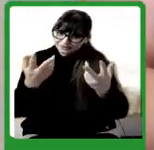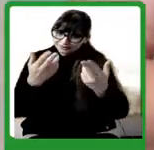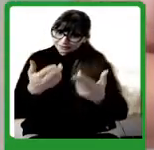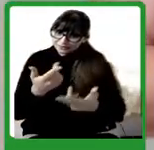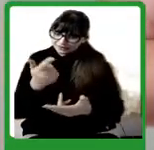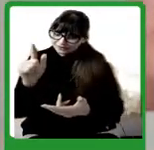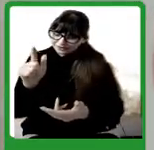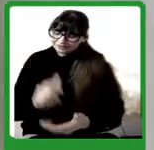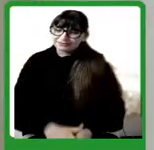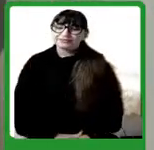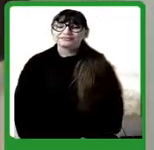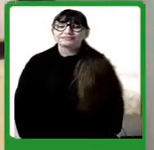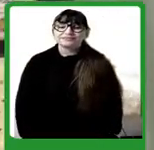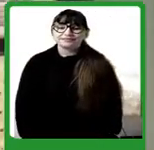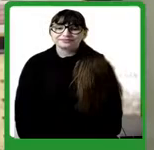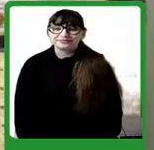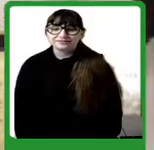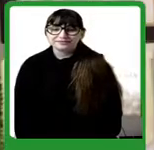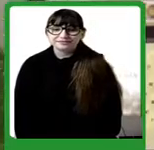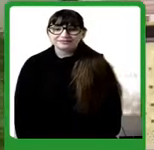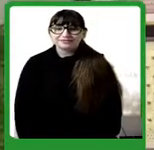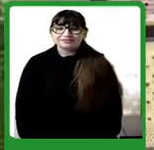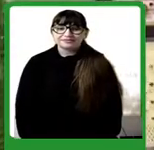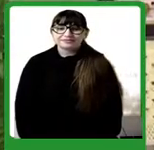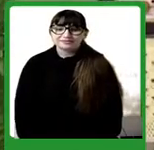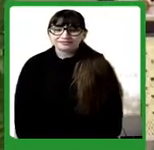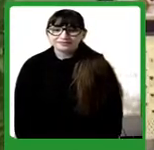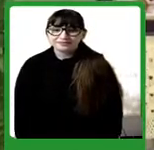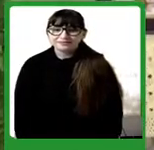ver o que mais? Joanete, isso aí dá nos pés, né?